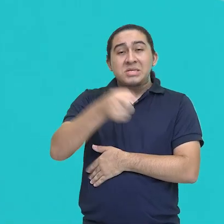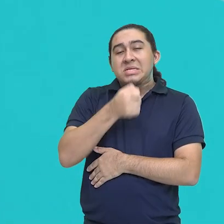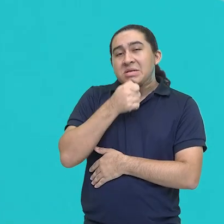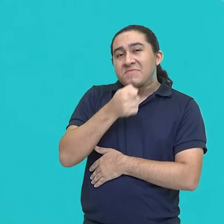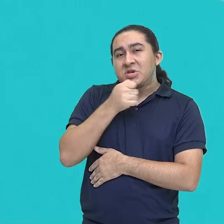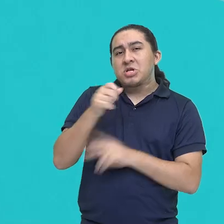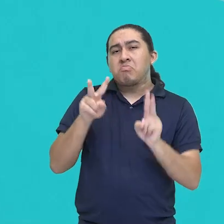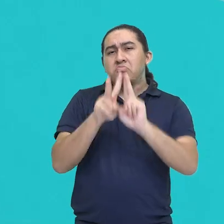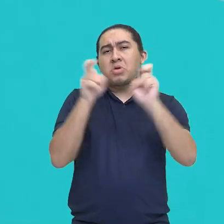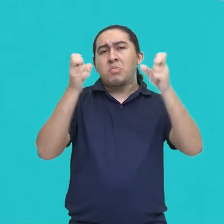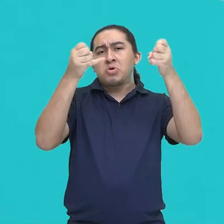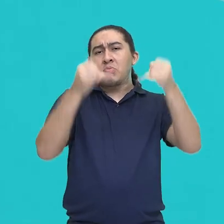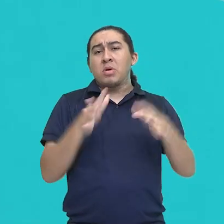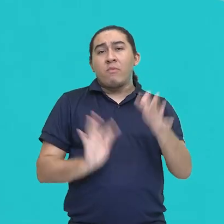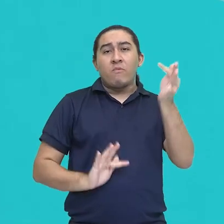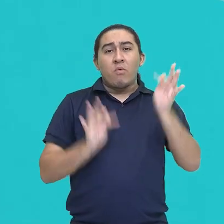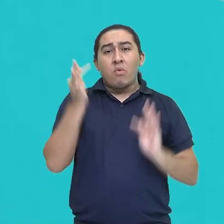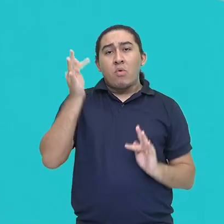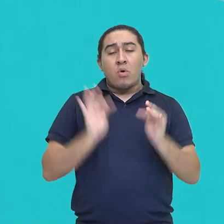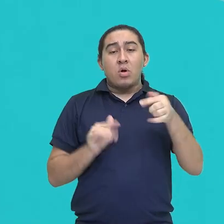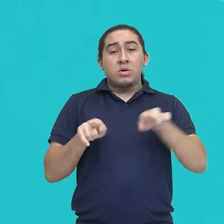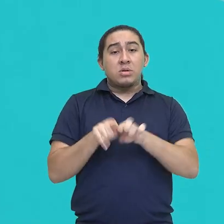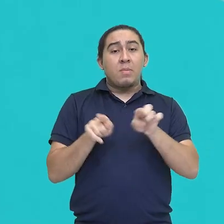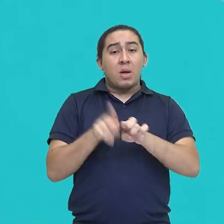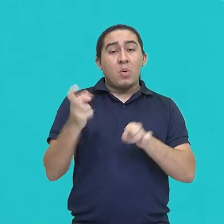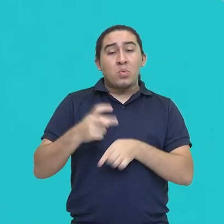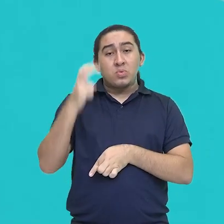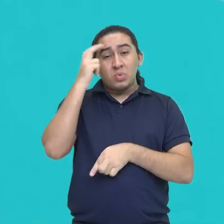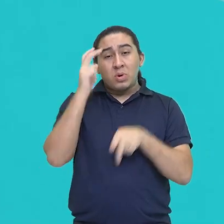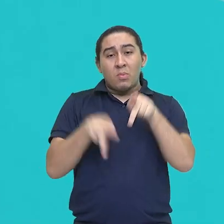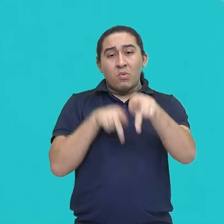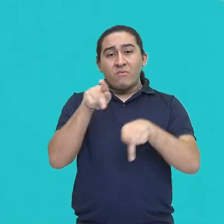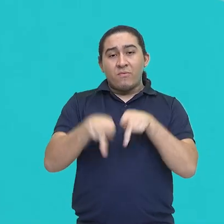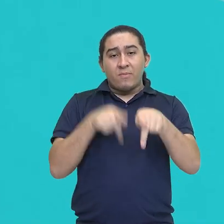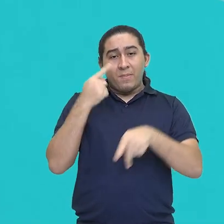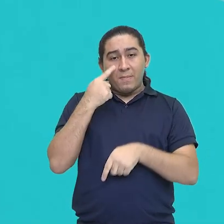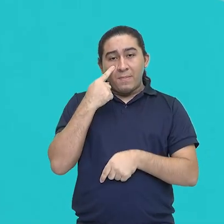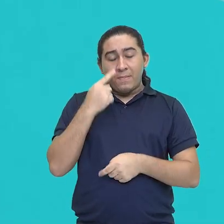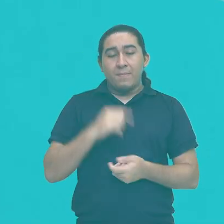sobre o folclore deles, a cultura popular que eles têm.